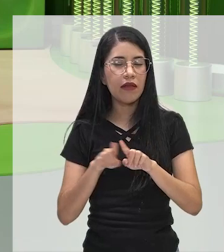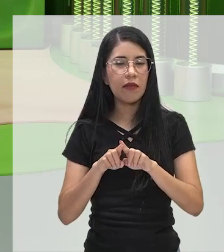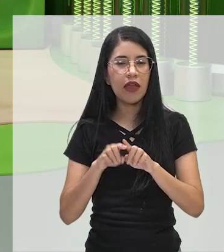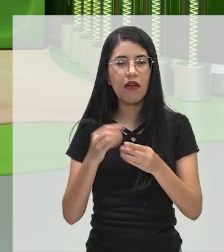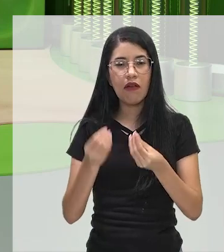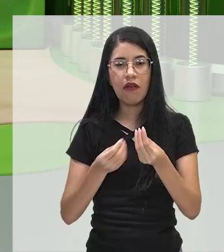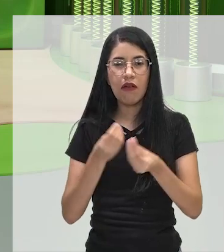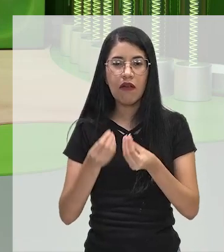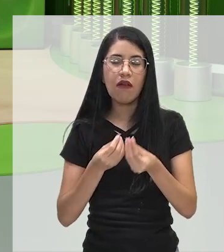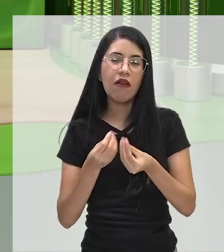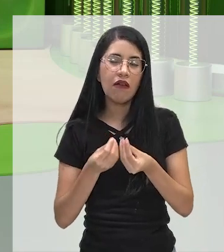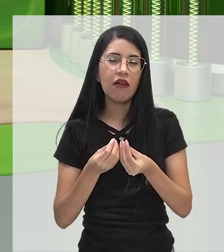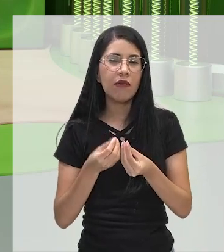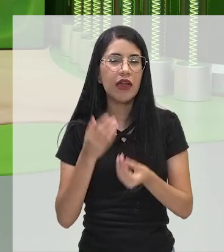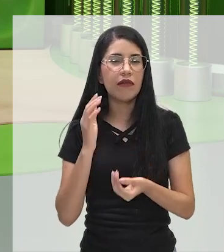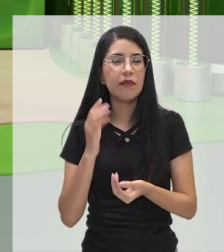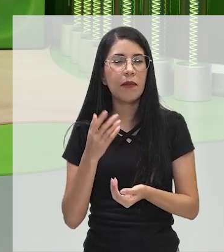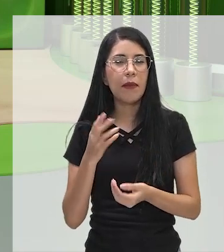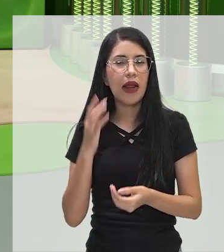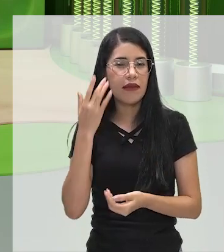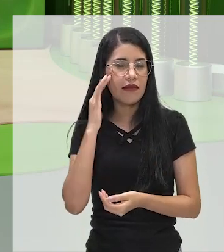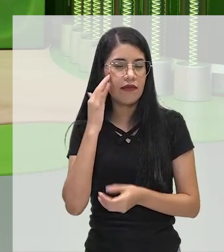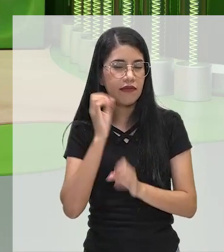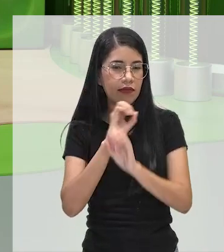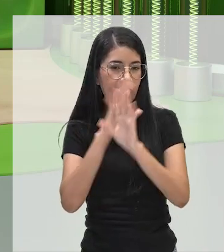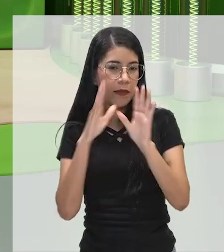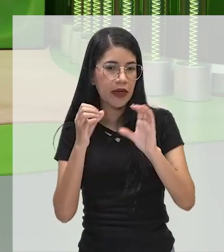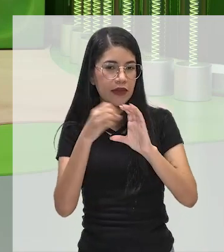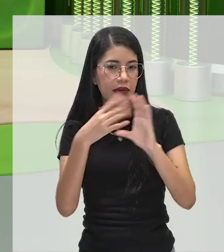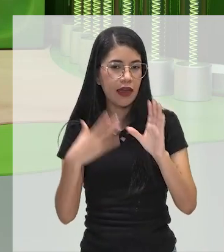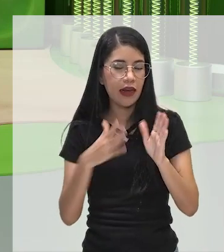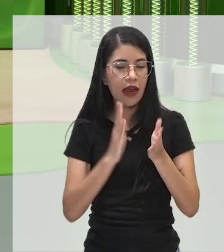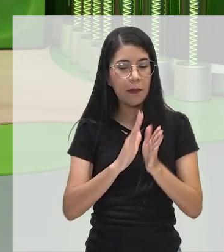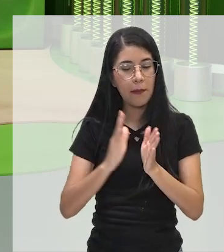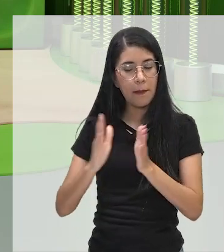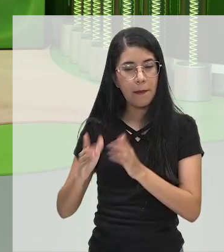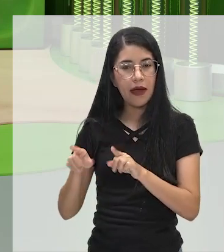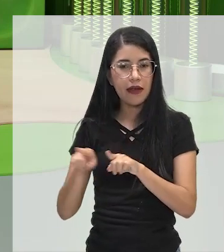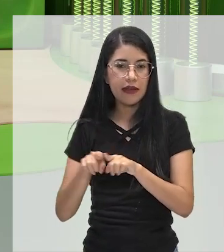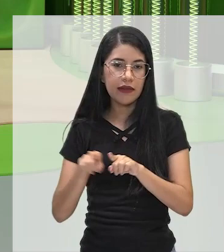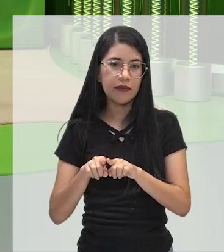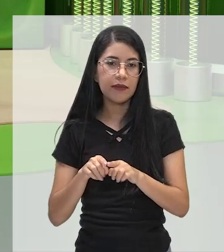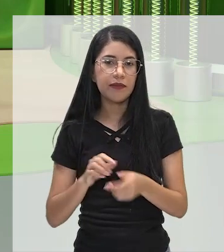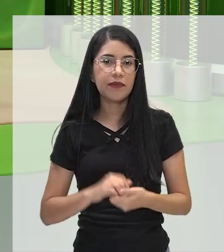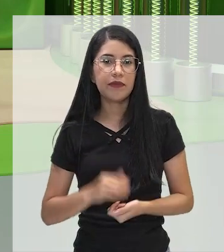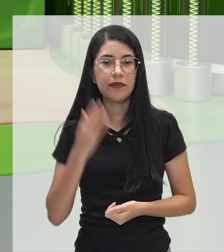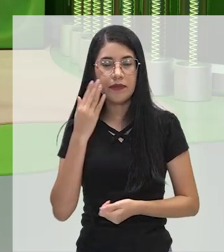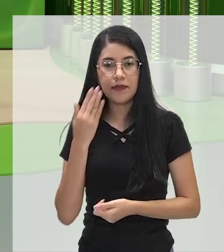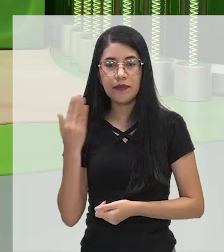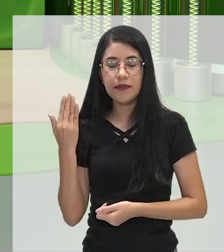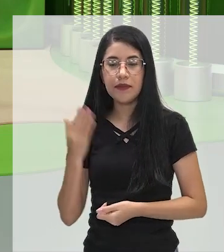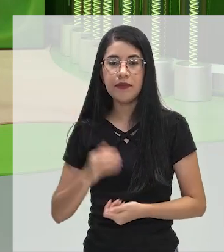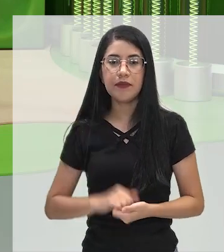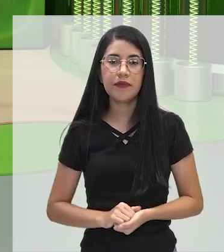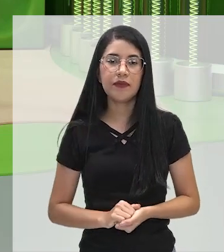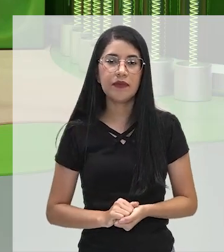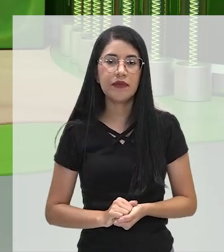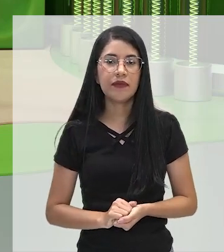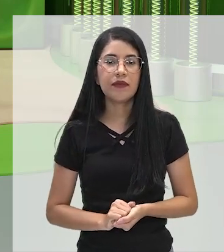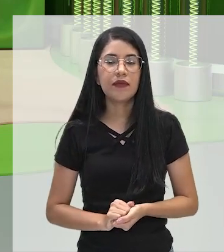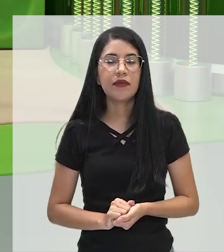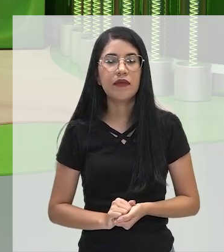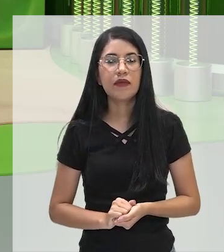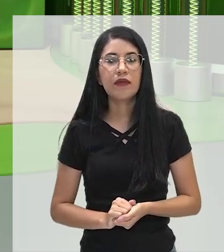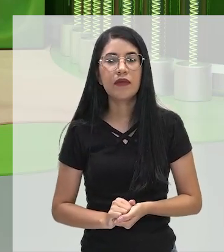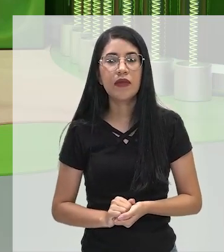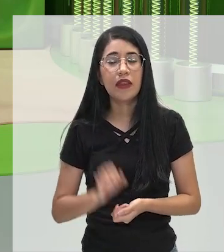para a gente entender um pouco mais ali sobre as características da Lua, as suas fases, como a gente consegue observar. Olha aí, Você observa comigo